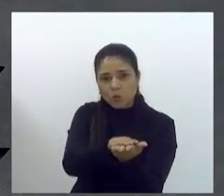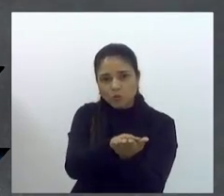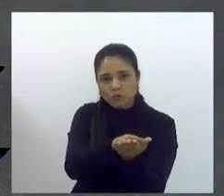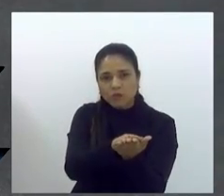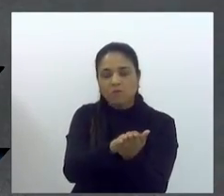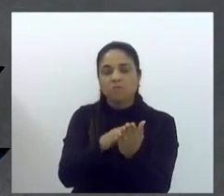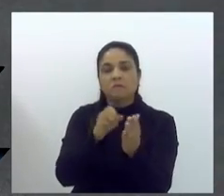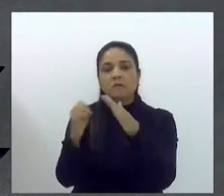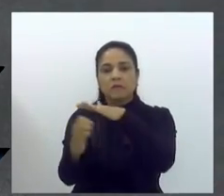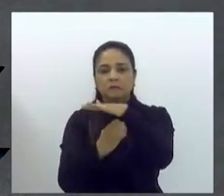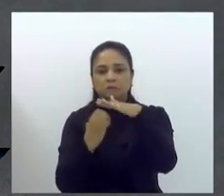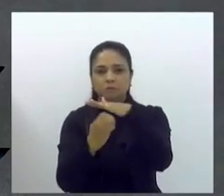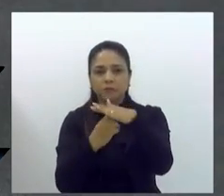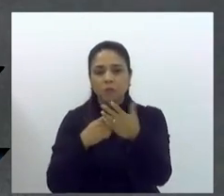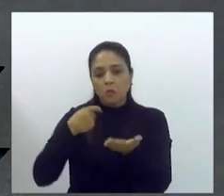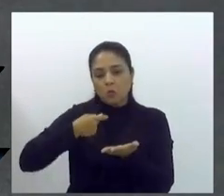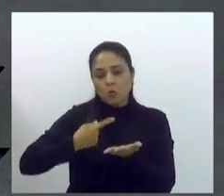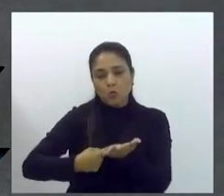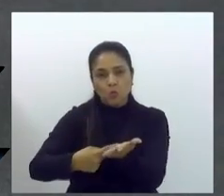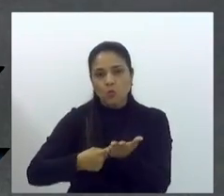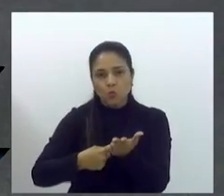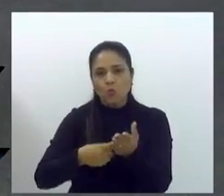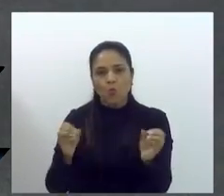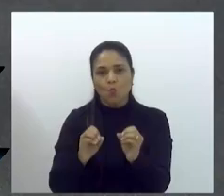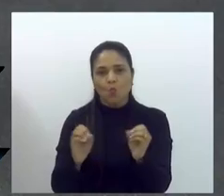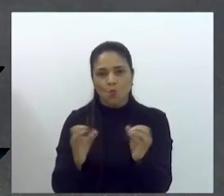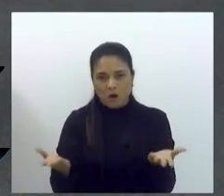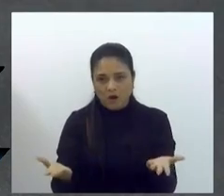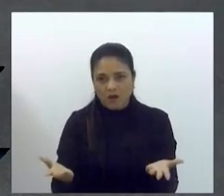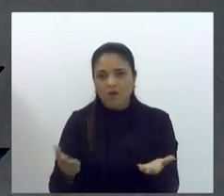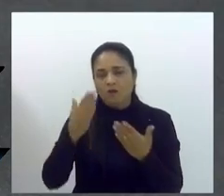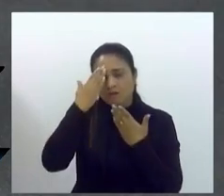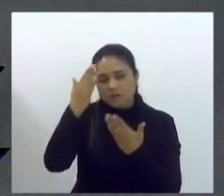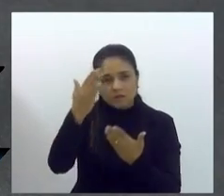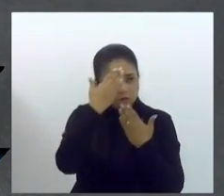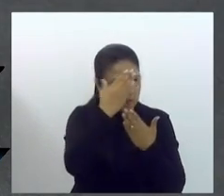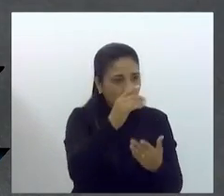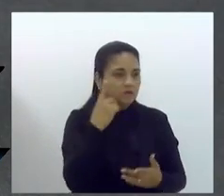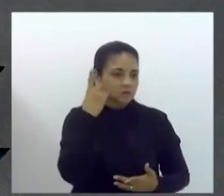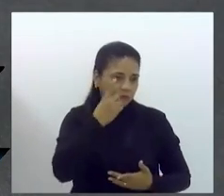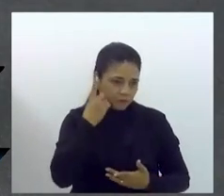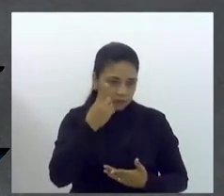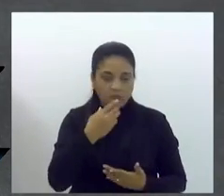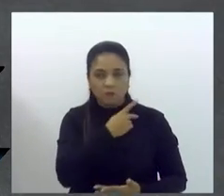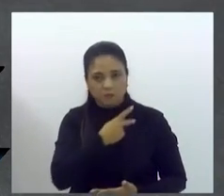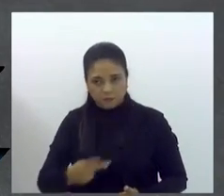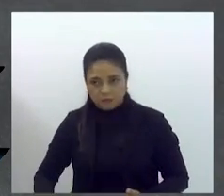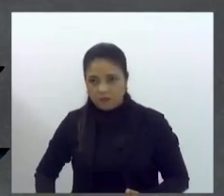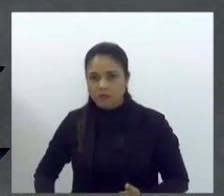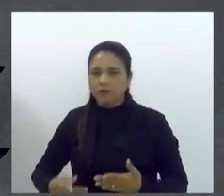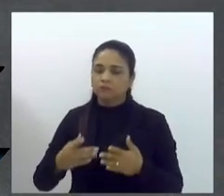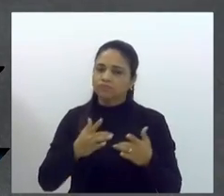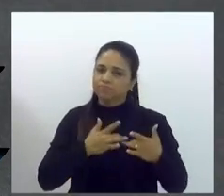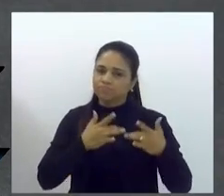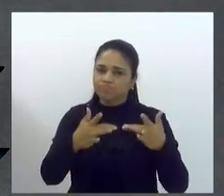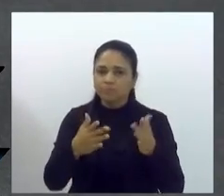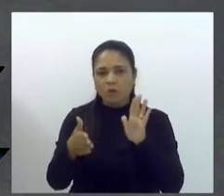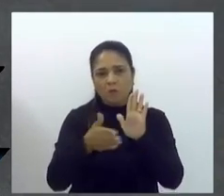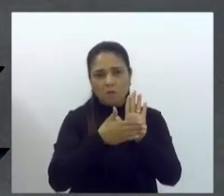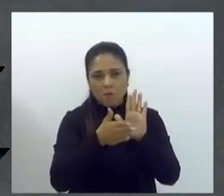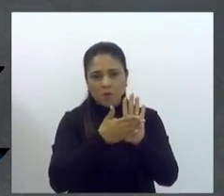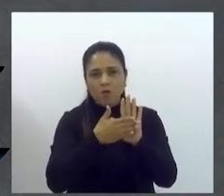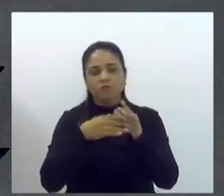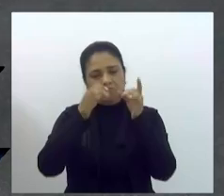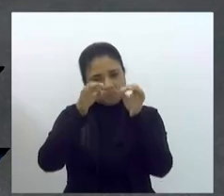concessionária pelo não cumprimento Muito obrigado Presidente Muito obrigado a todos os deputados que se solidarizaram com a proposta